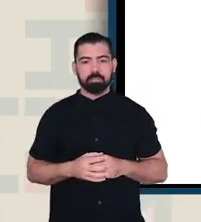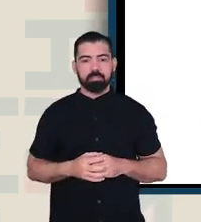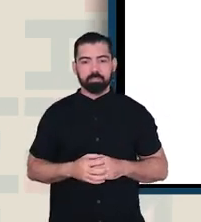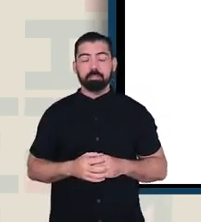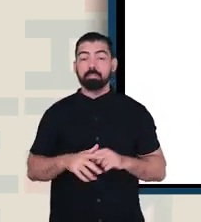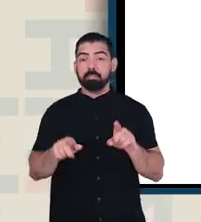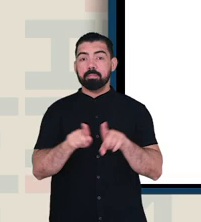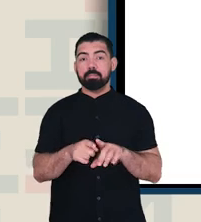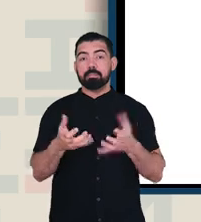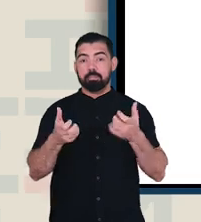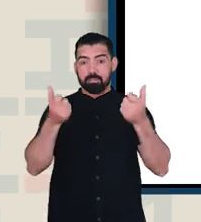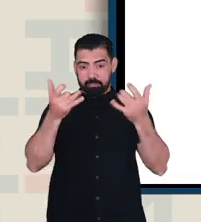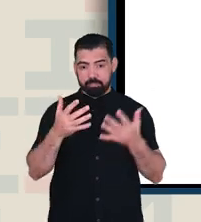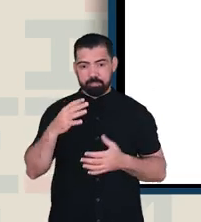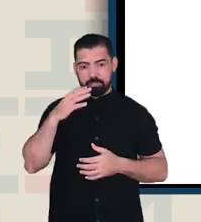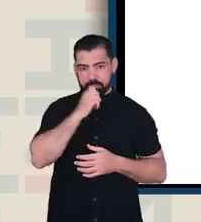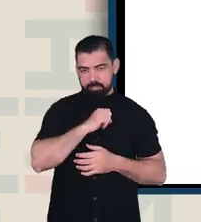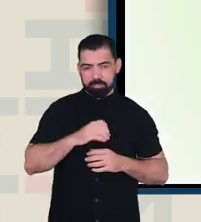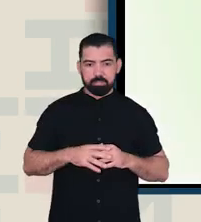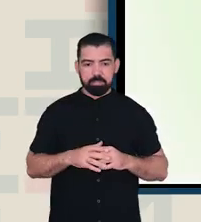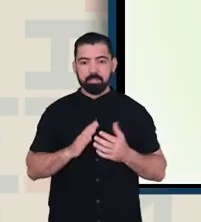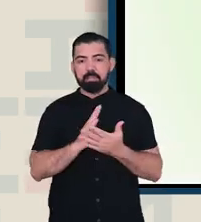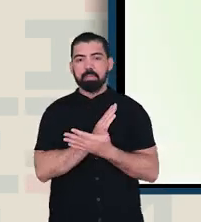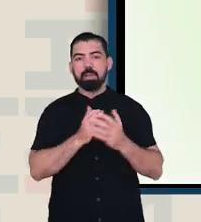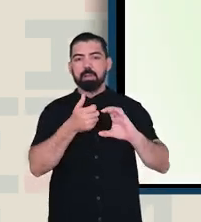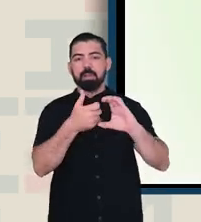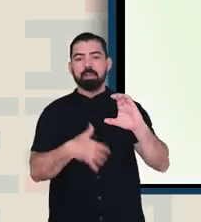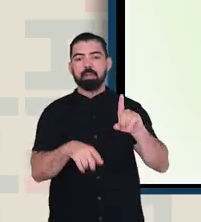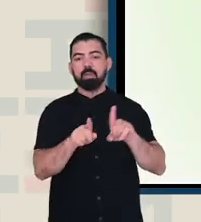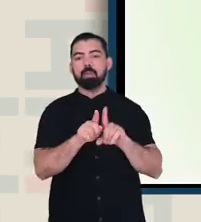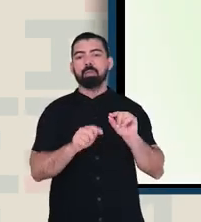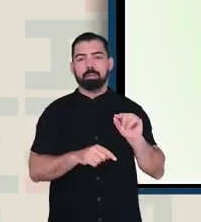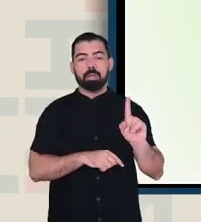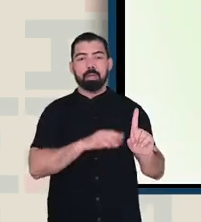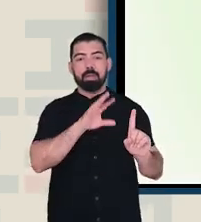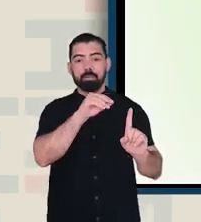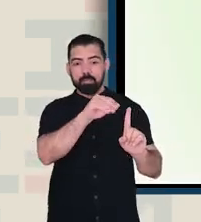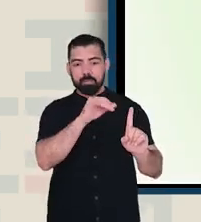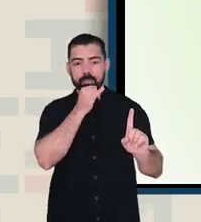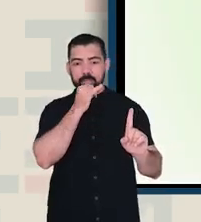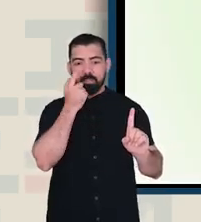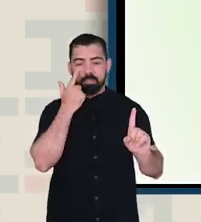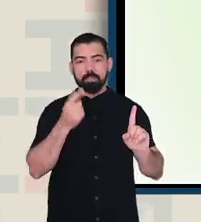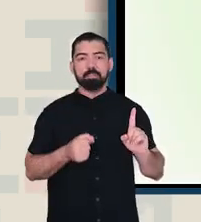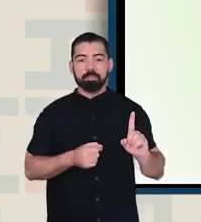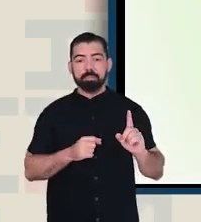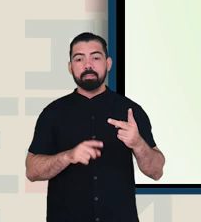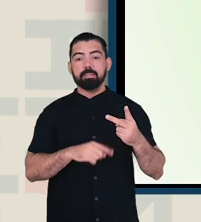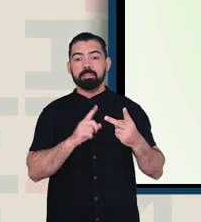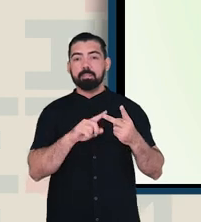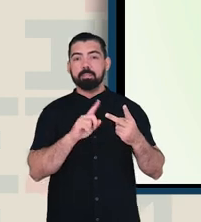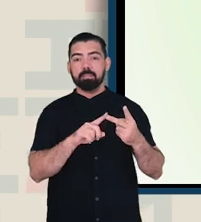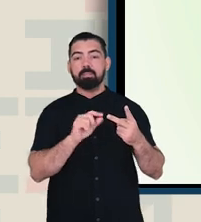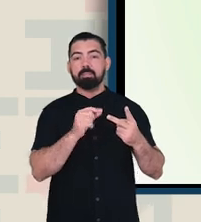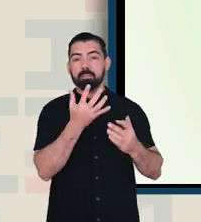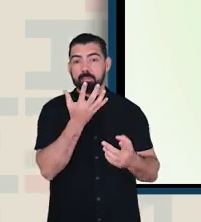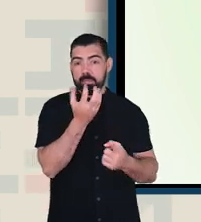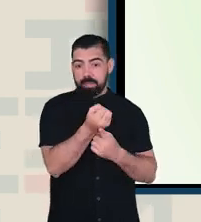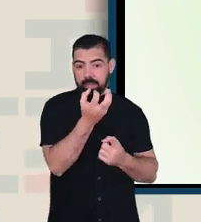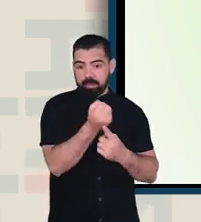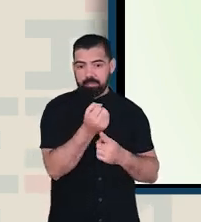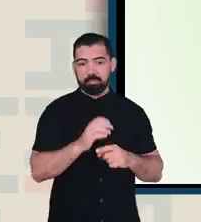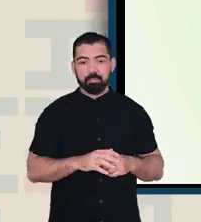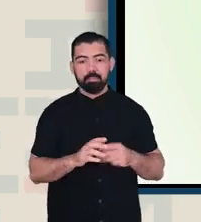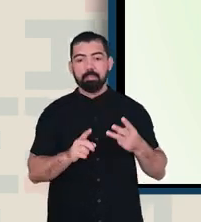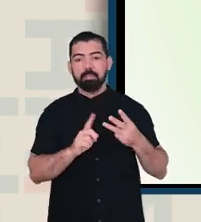falar rapidíssimo sobre algumas características dos microfones, algumas questõezinhas sobre